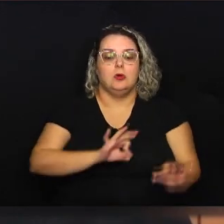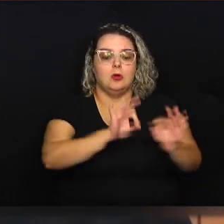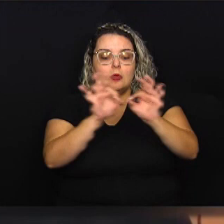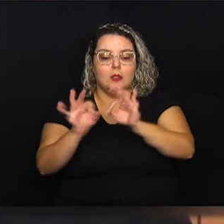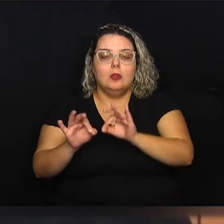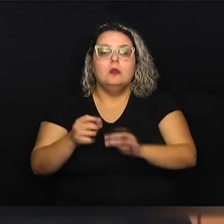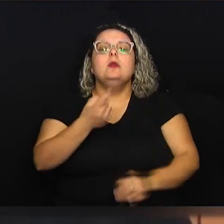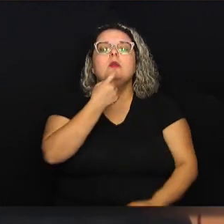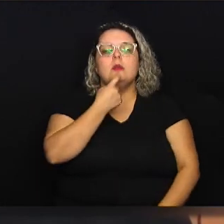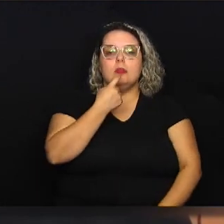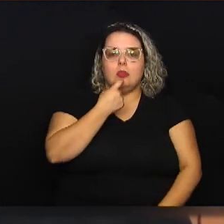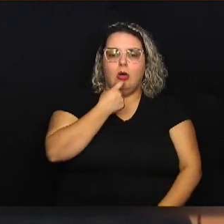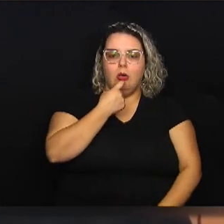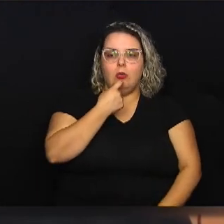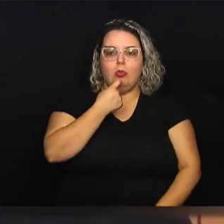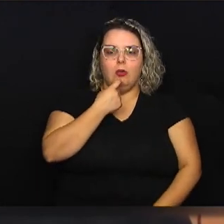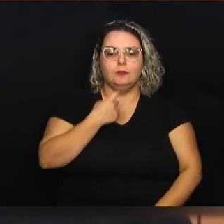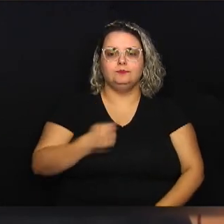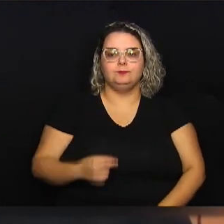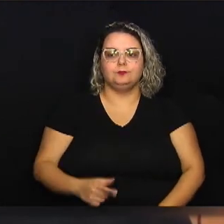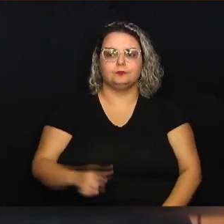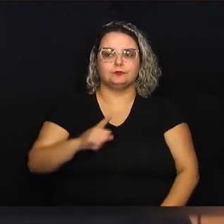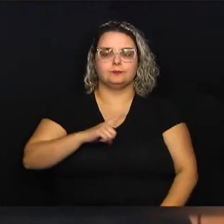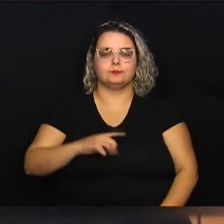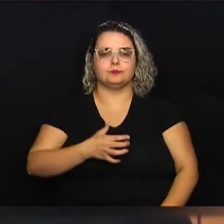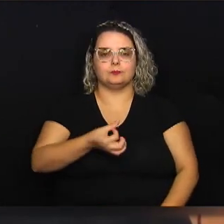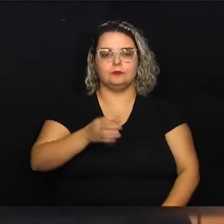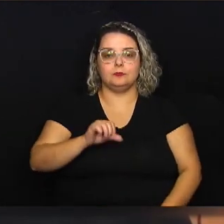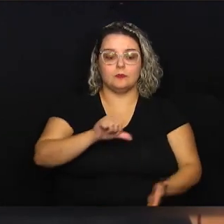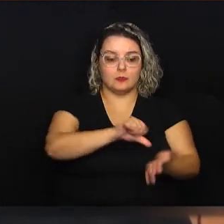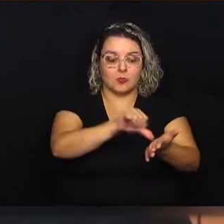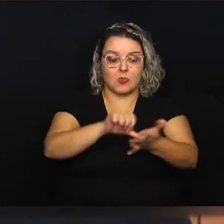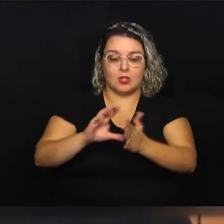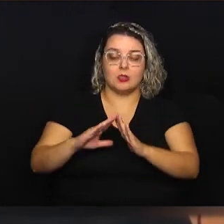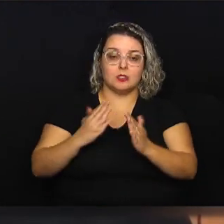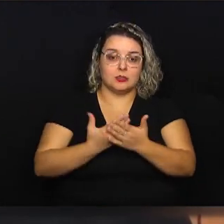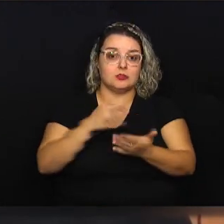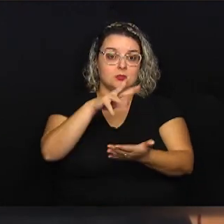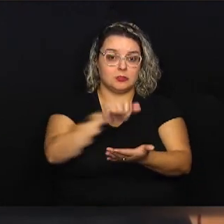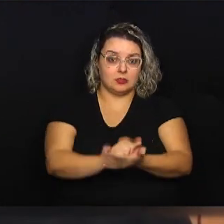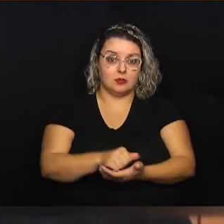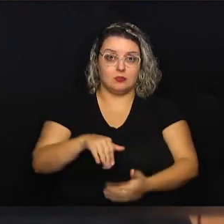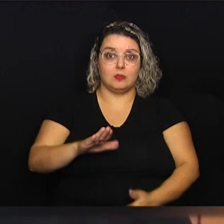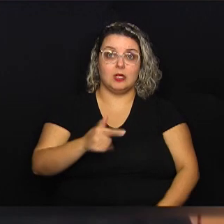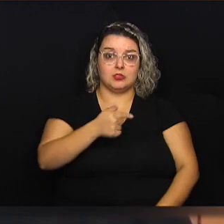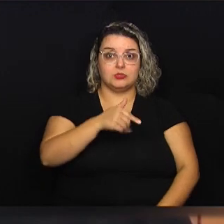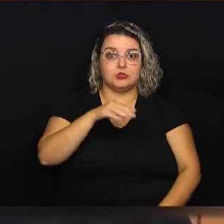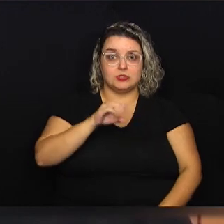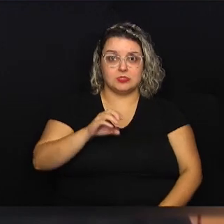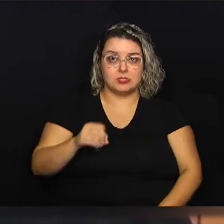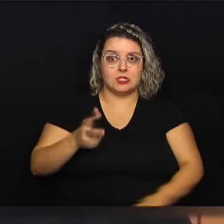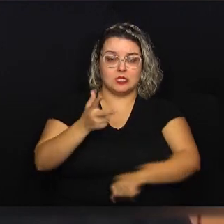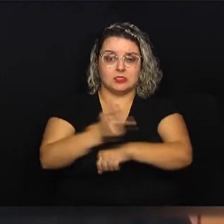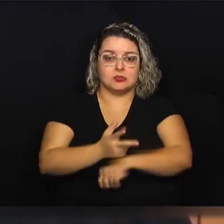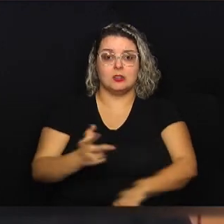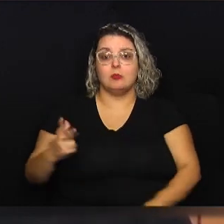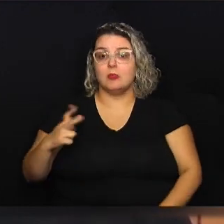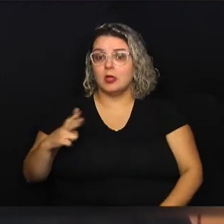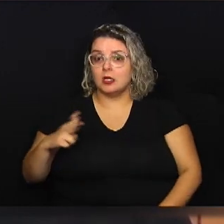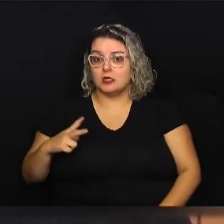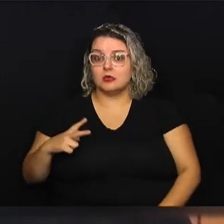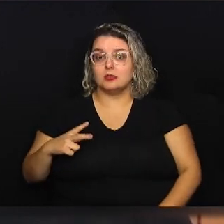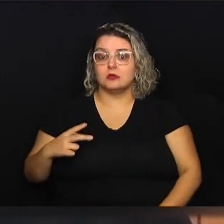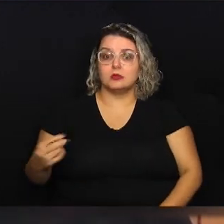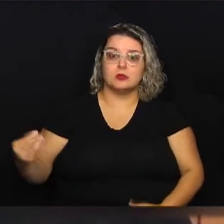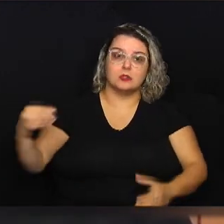de 60 unidades escolares cadastradas, mais de 700 câmeras privadas espelhadas